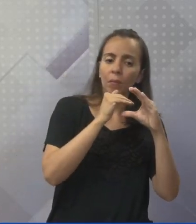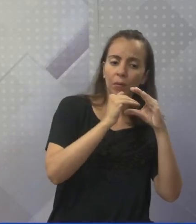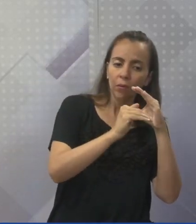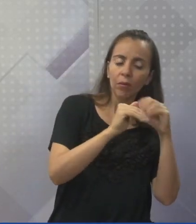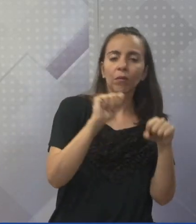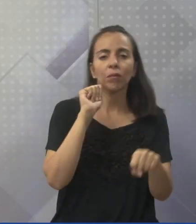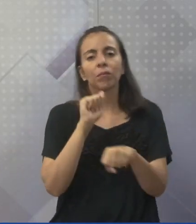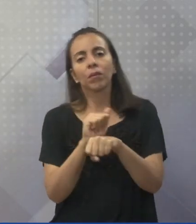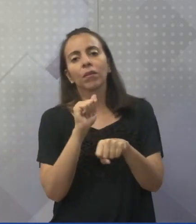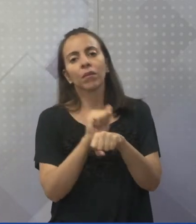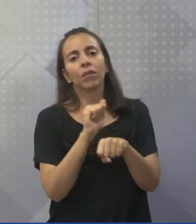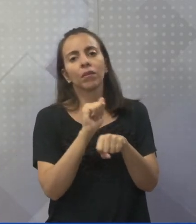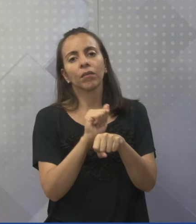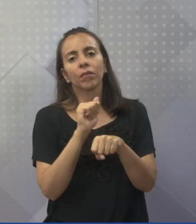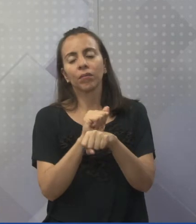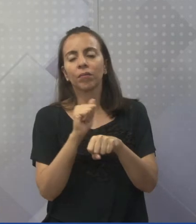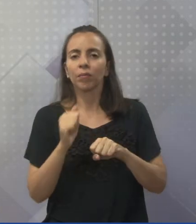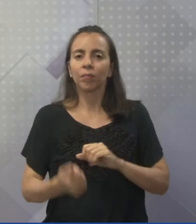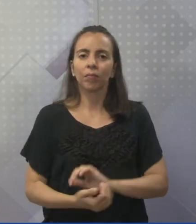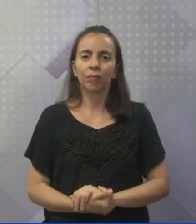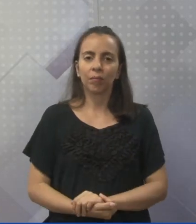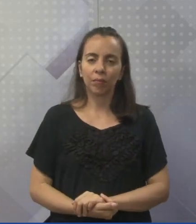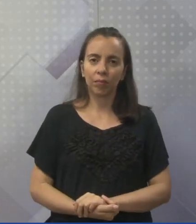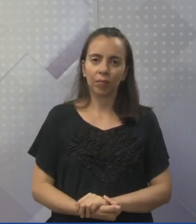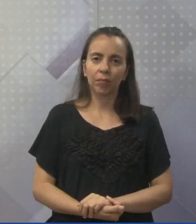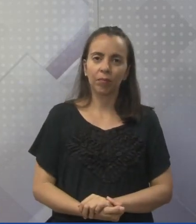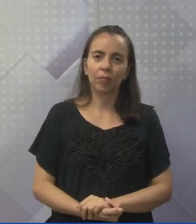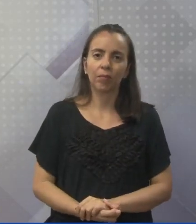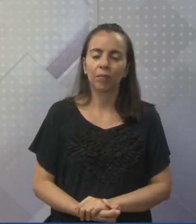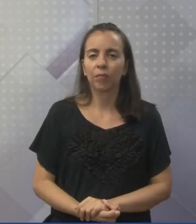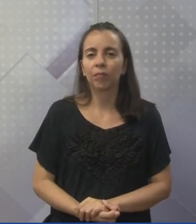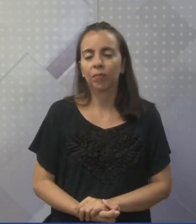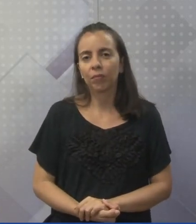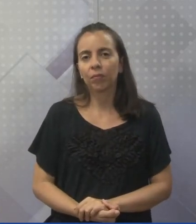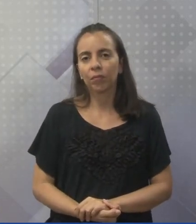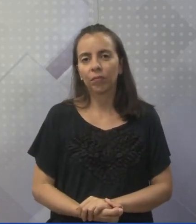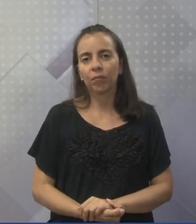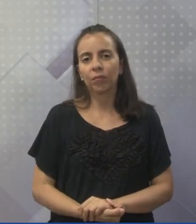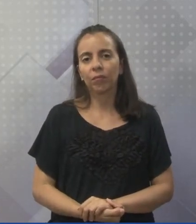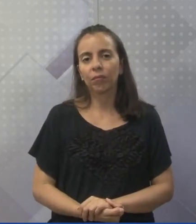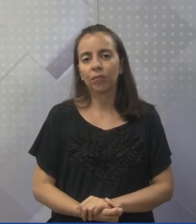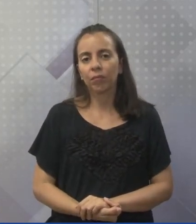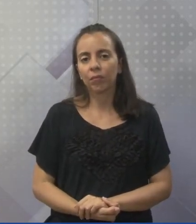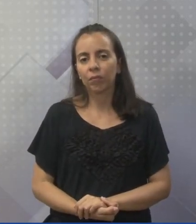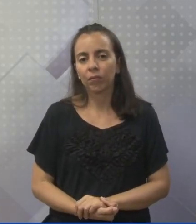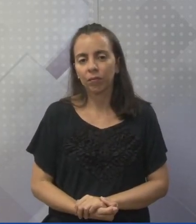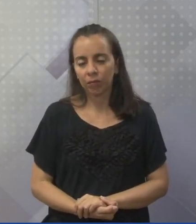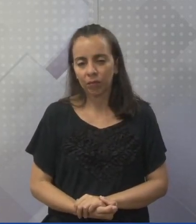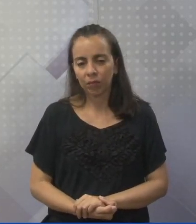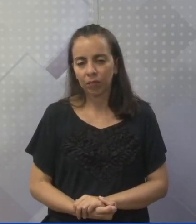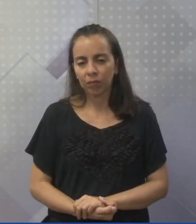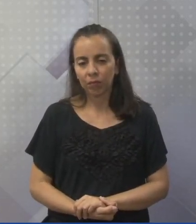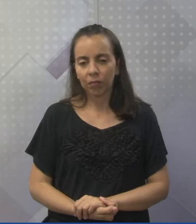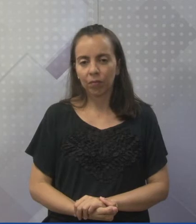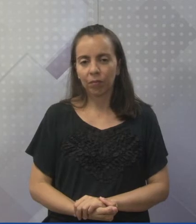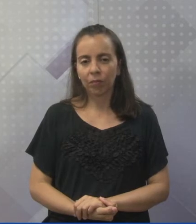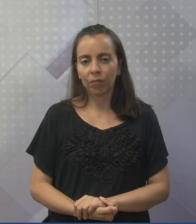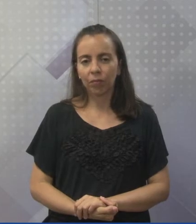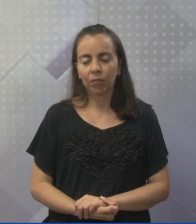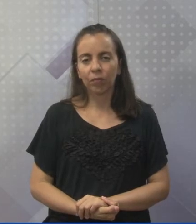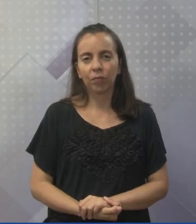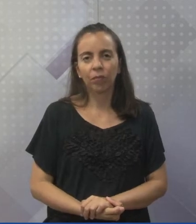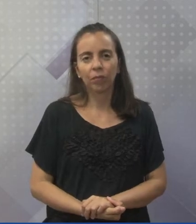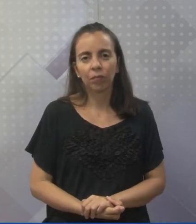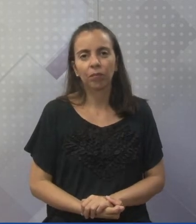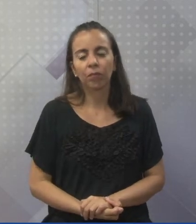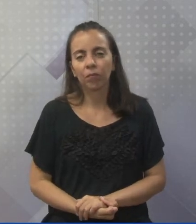Mike were patient, he would wait a little more for the subway. If Tony were a